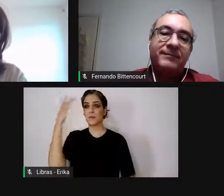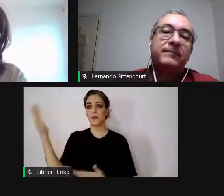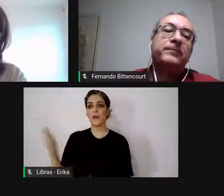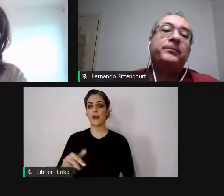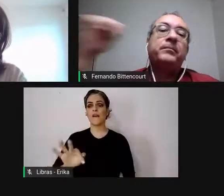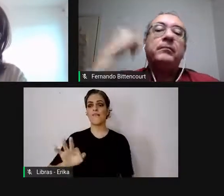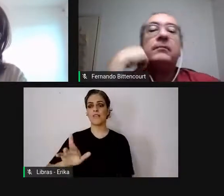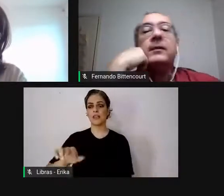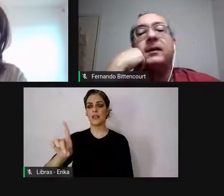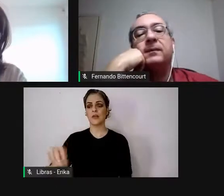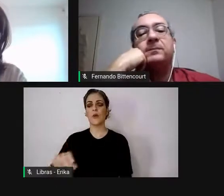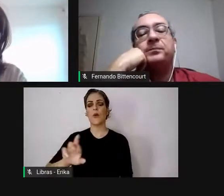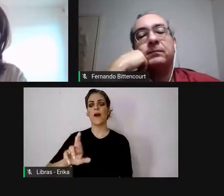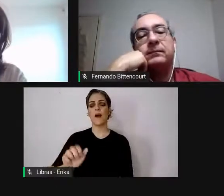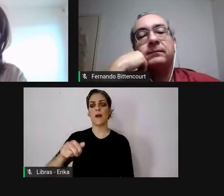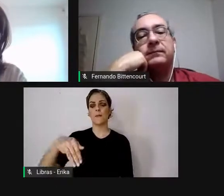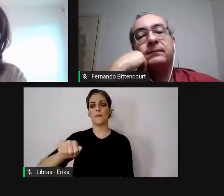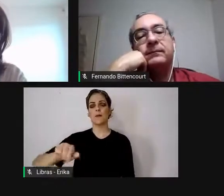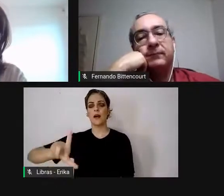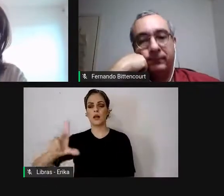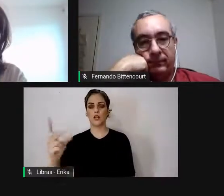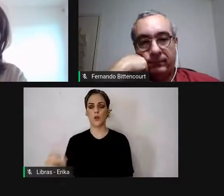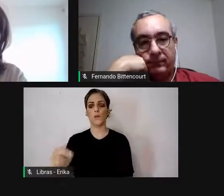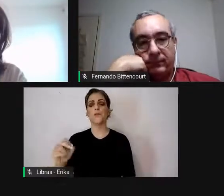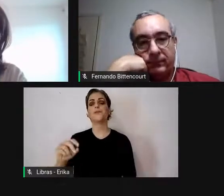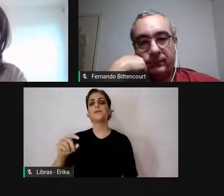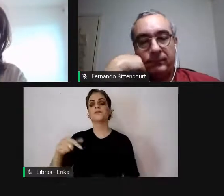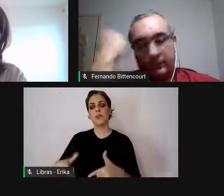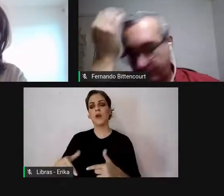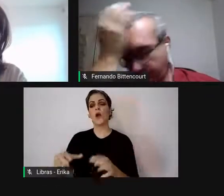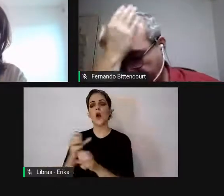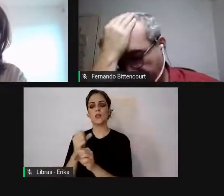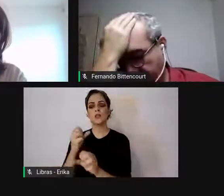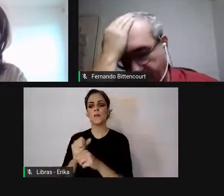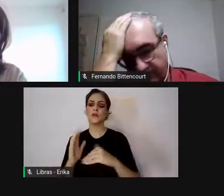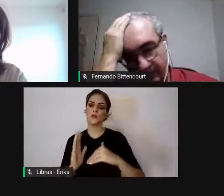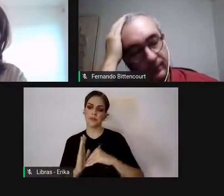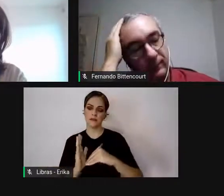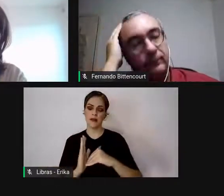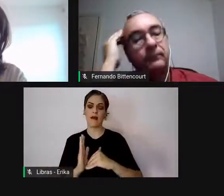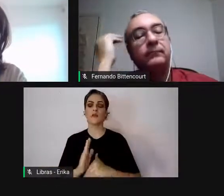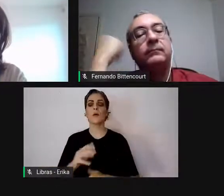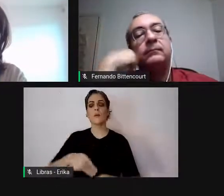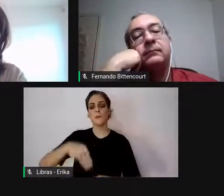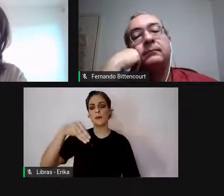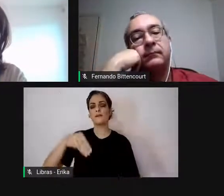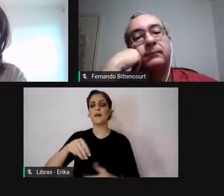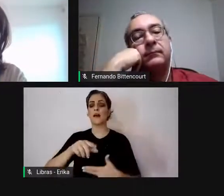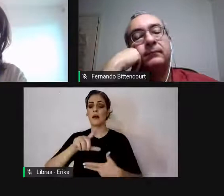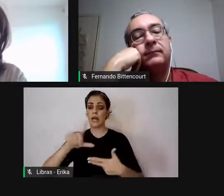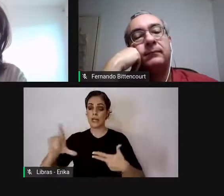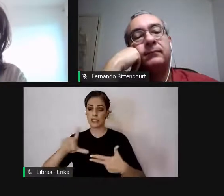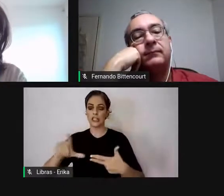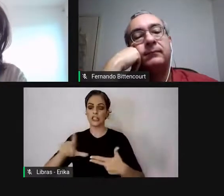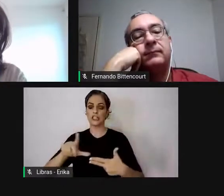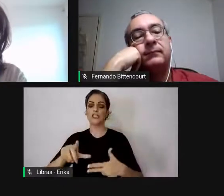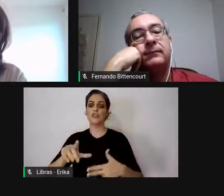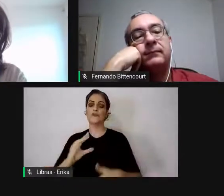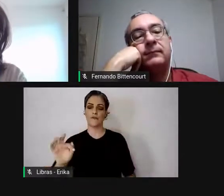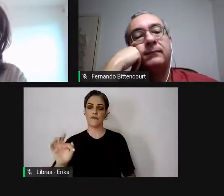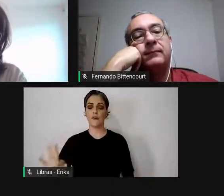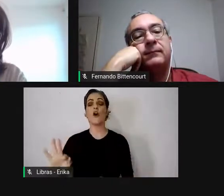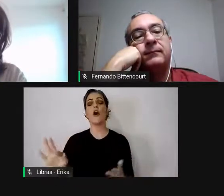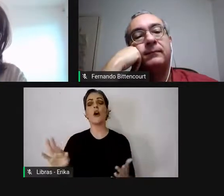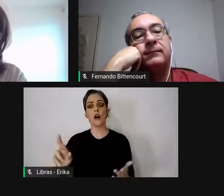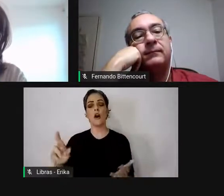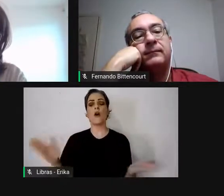de orçamentos do Senado Federal, mestre em Poder Legislativo pelo CEFOR, e hoje trilha a sua trajetória de